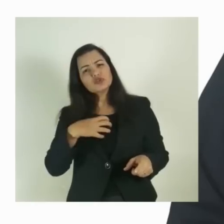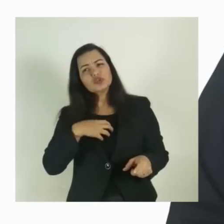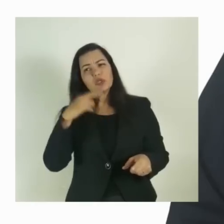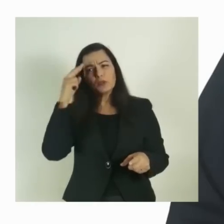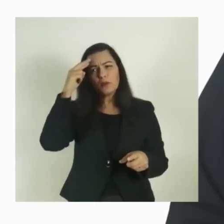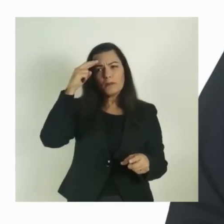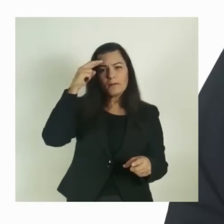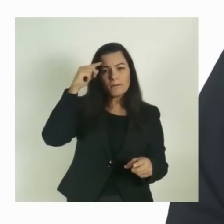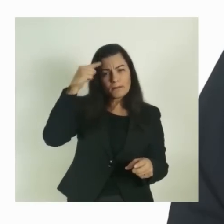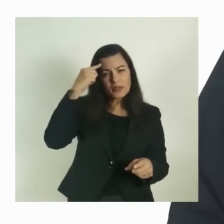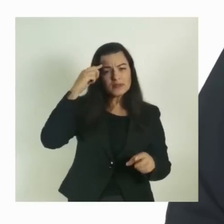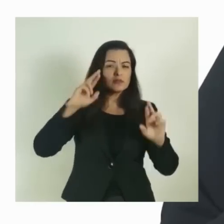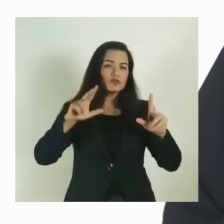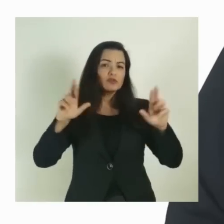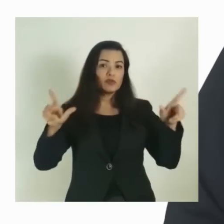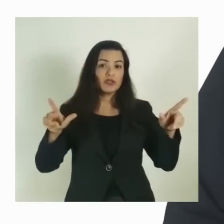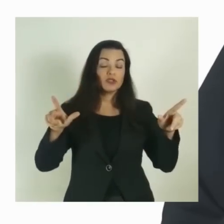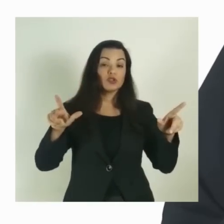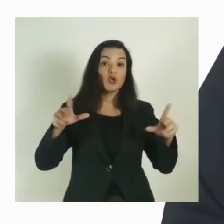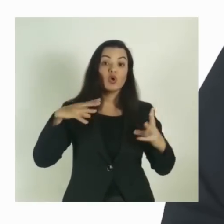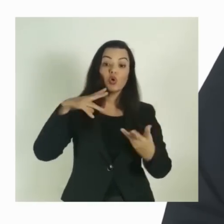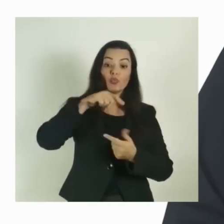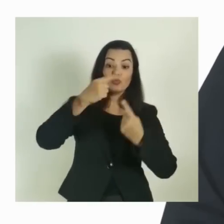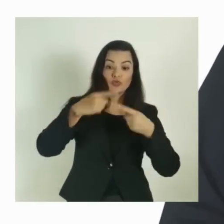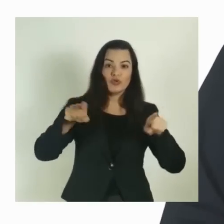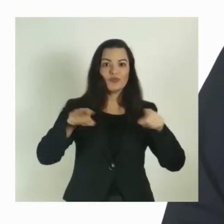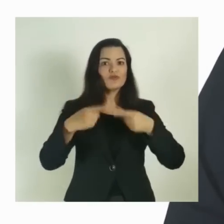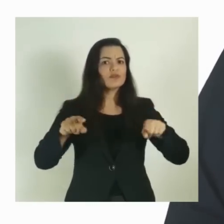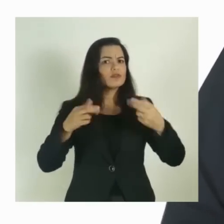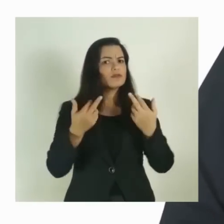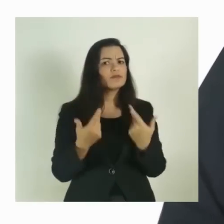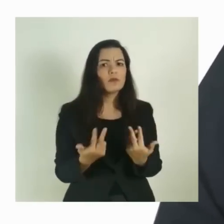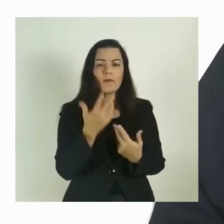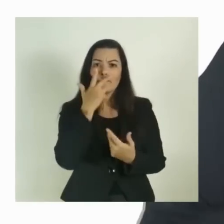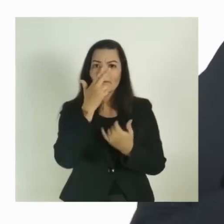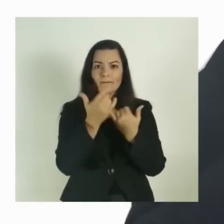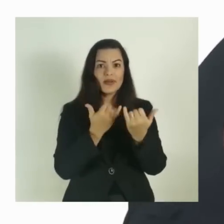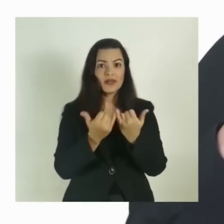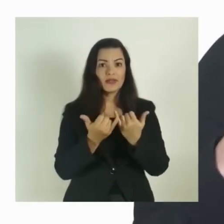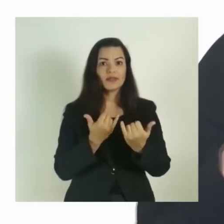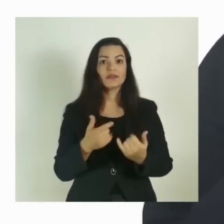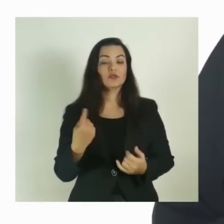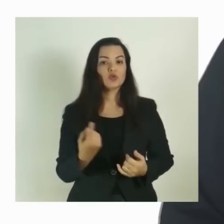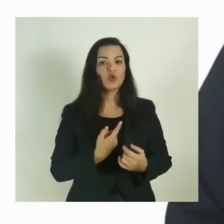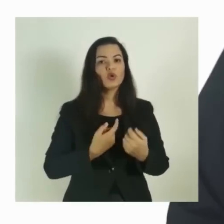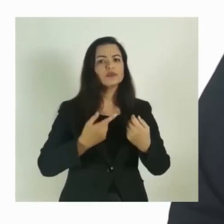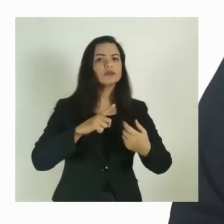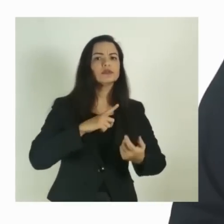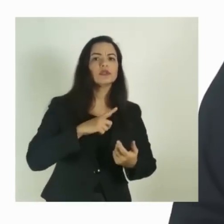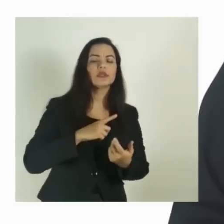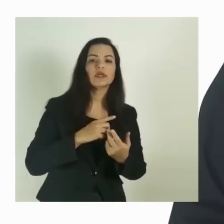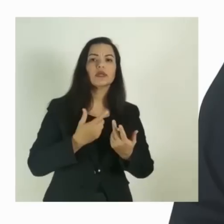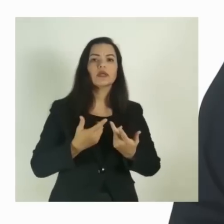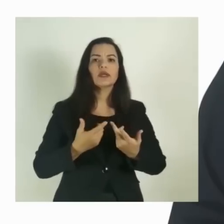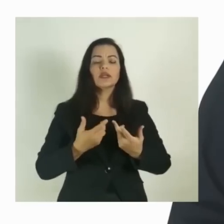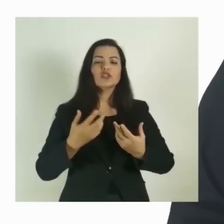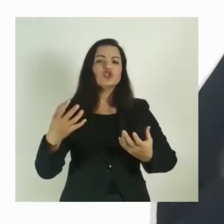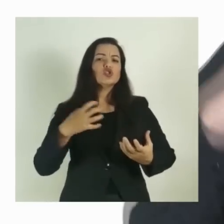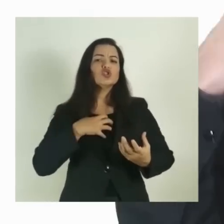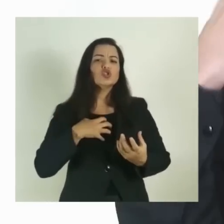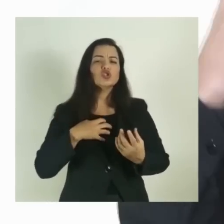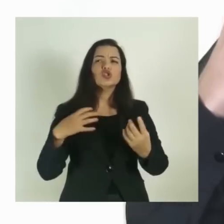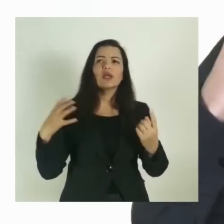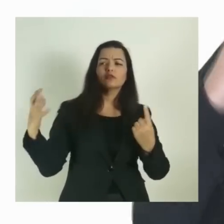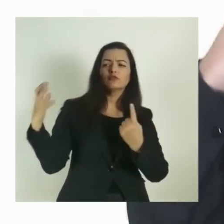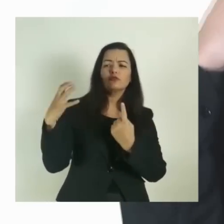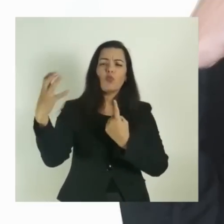No mundo da música, funciona exatamente da mesma forma. Nós temos milhares de influências no momento em que a gente